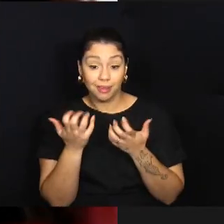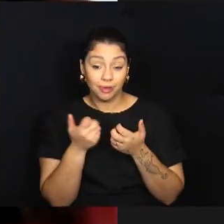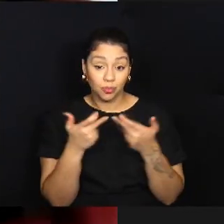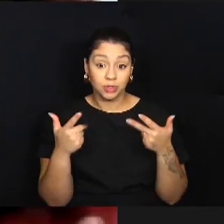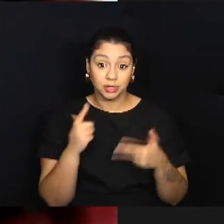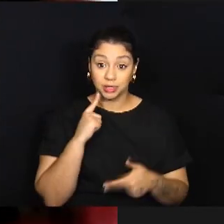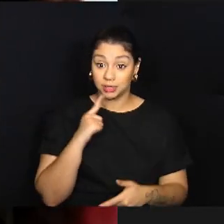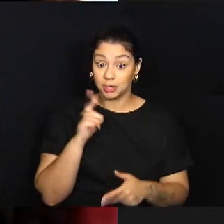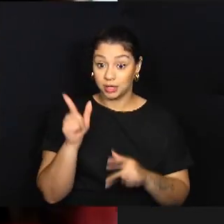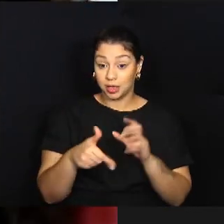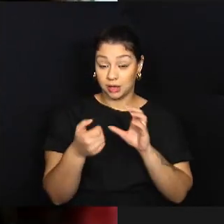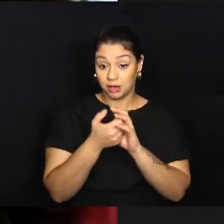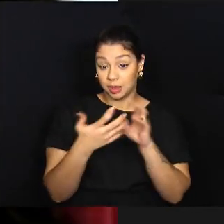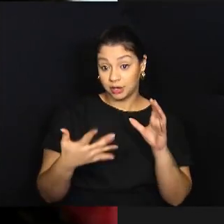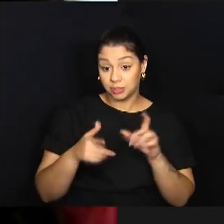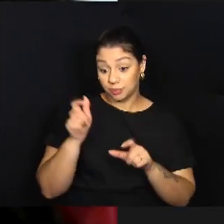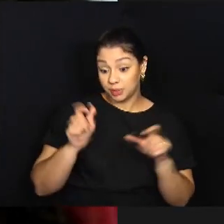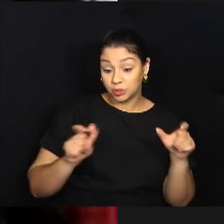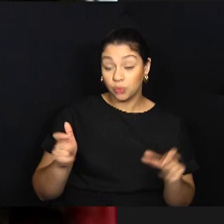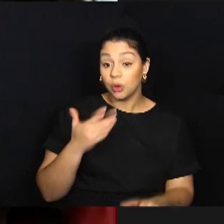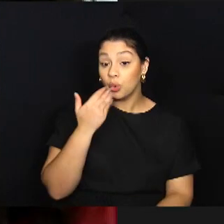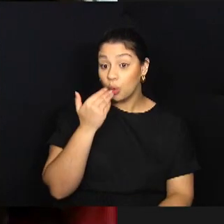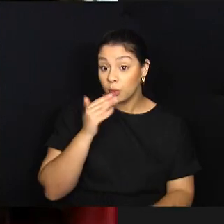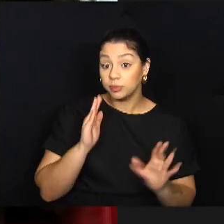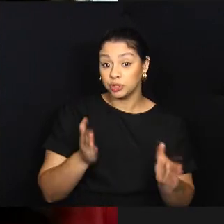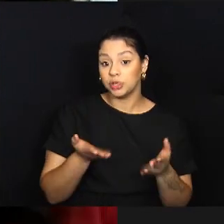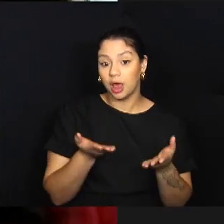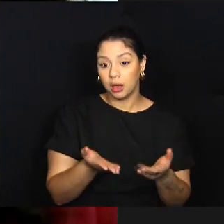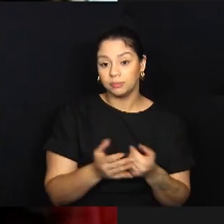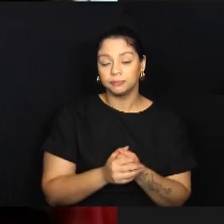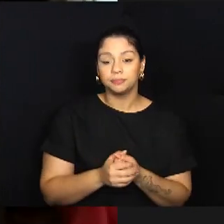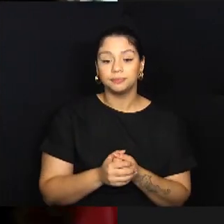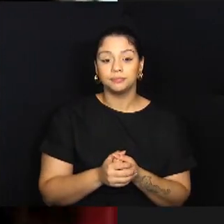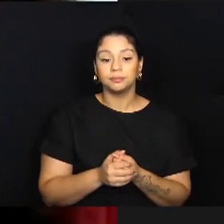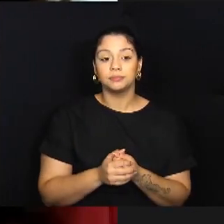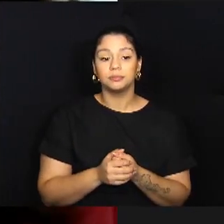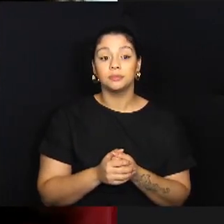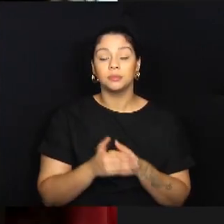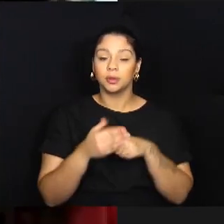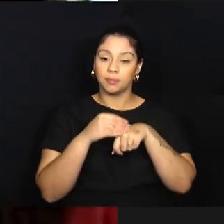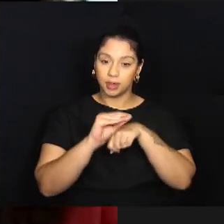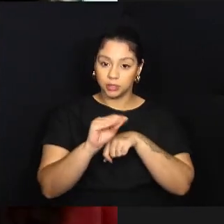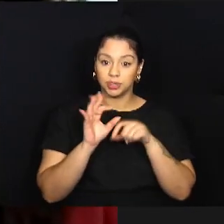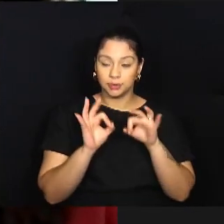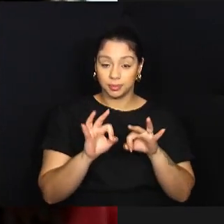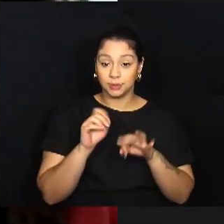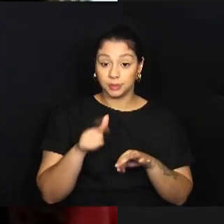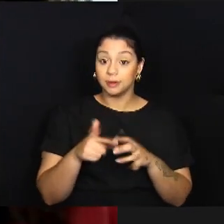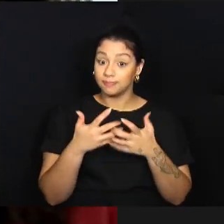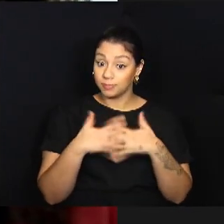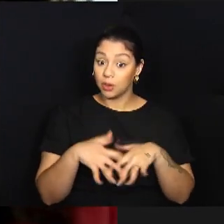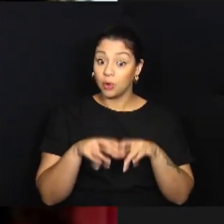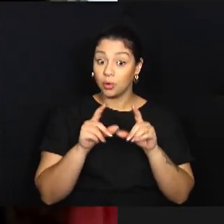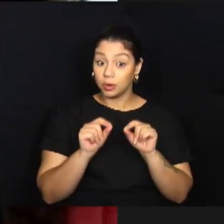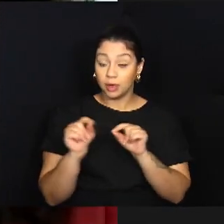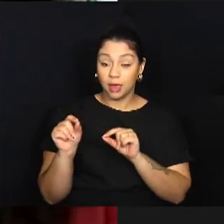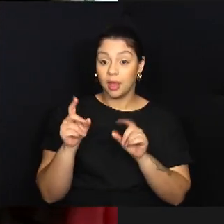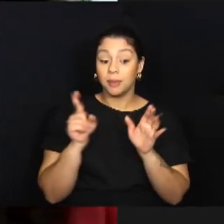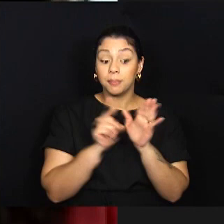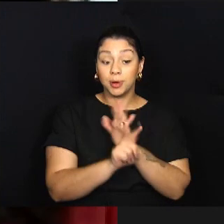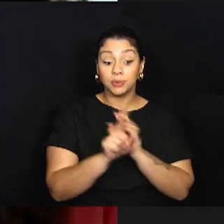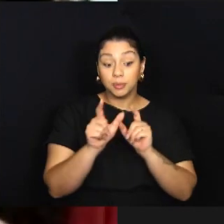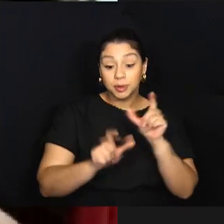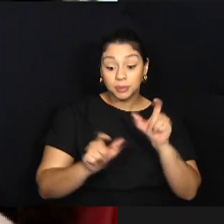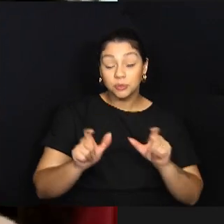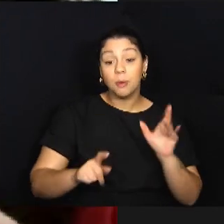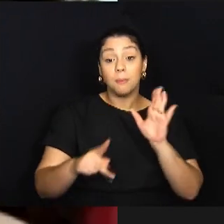de característico que as pessoas comem lá, né? Então, e uma dica que eu acho que funciona bastante é perguntar para as pessoas